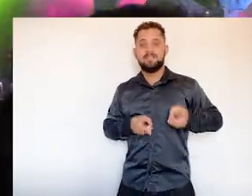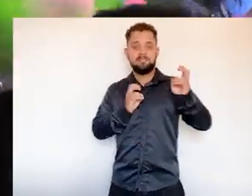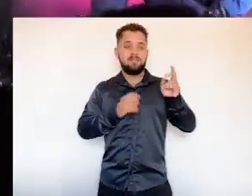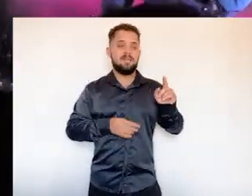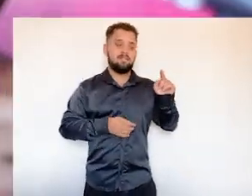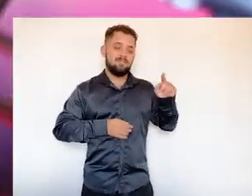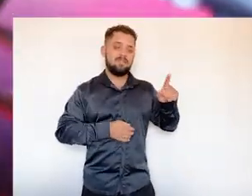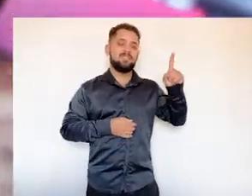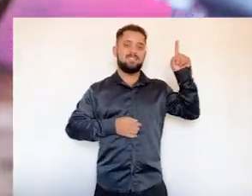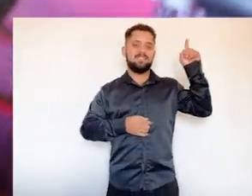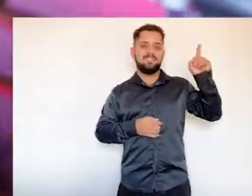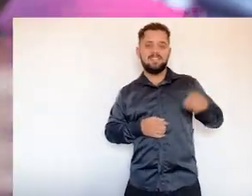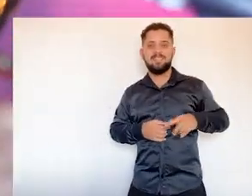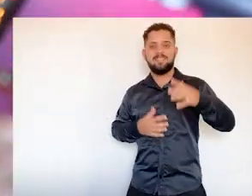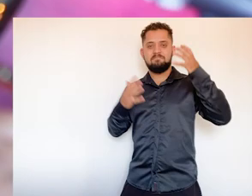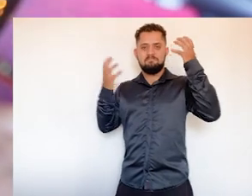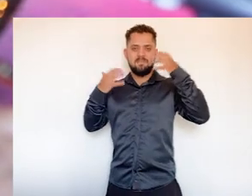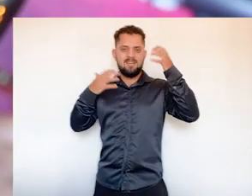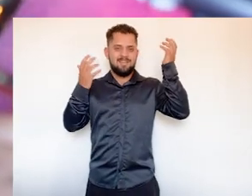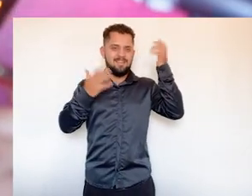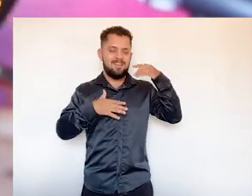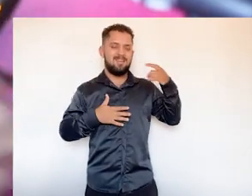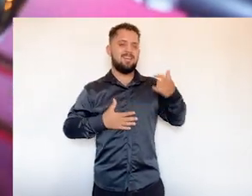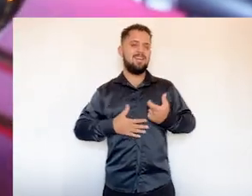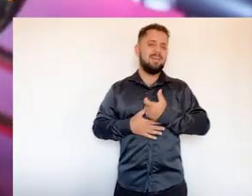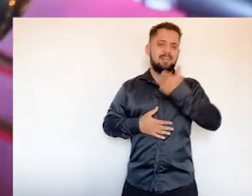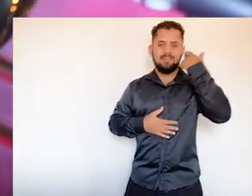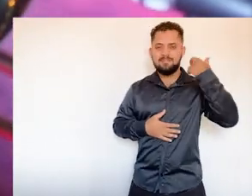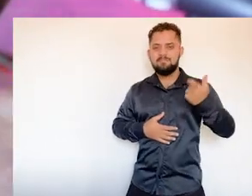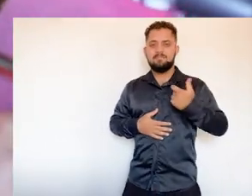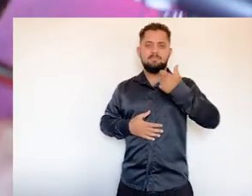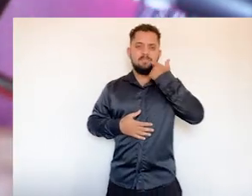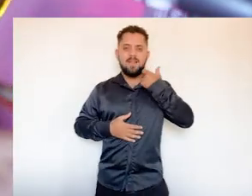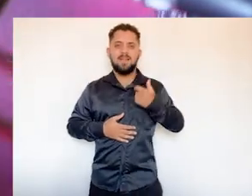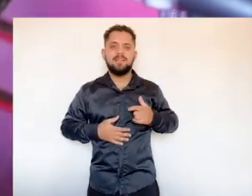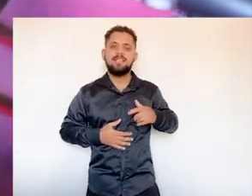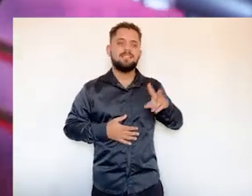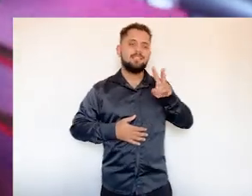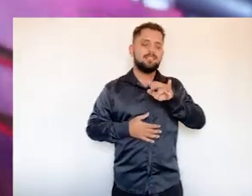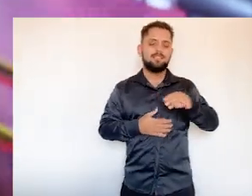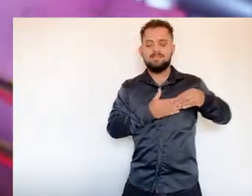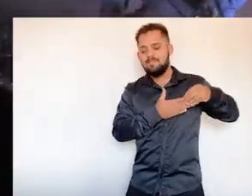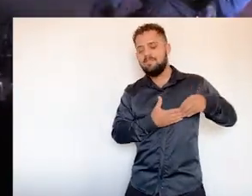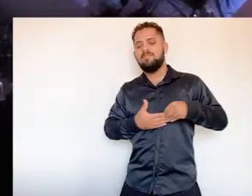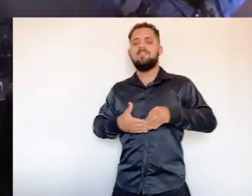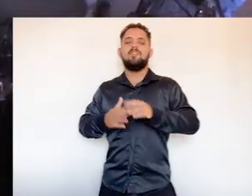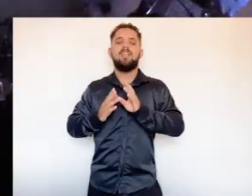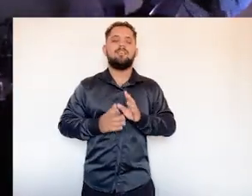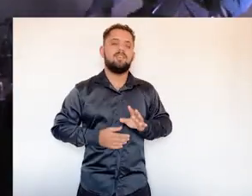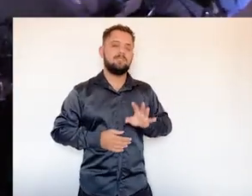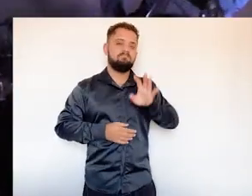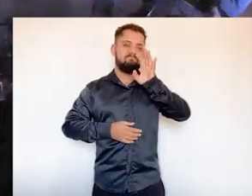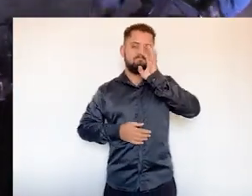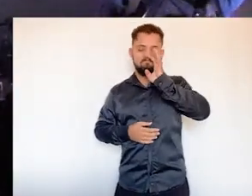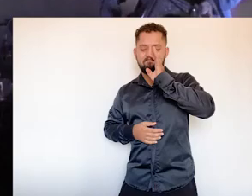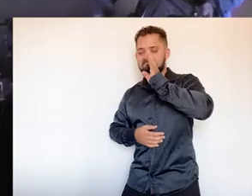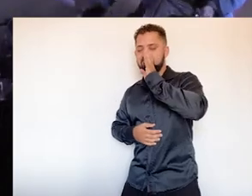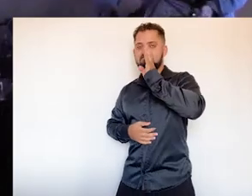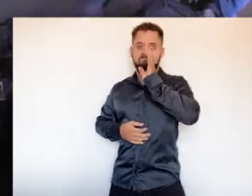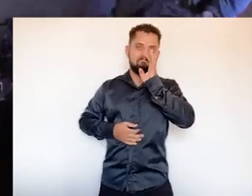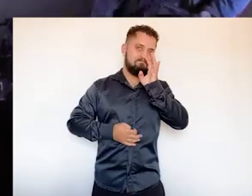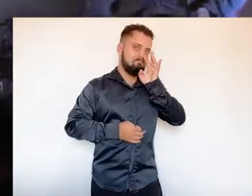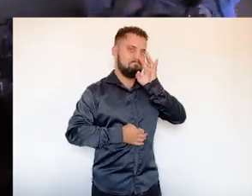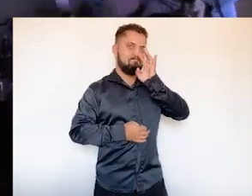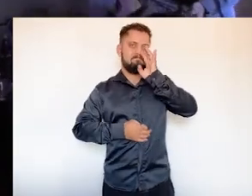Oh, oh, oh, Vila Boa de Goiás, eu vim pra você tomar banho no